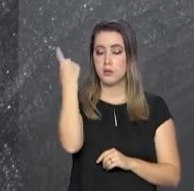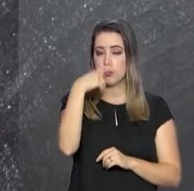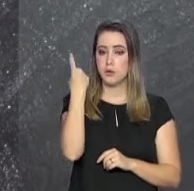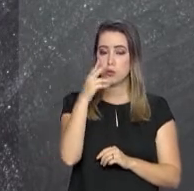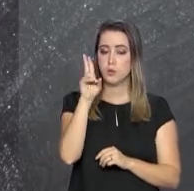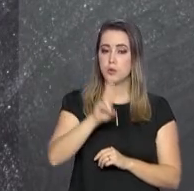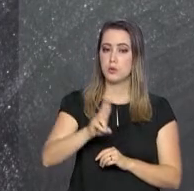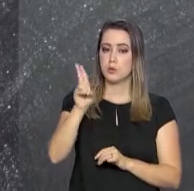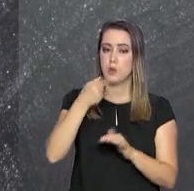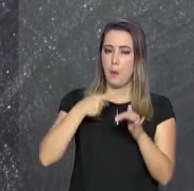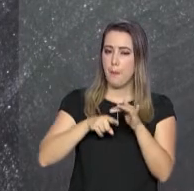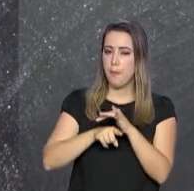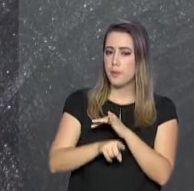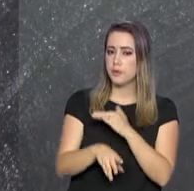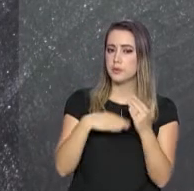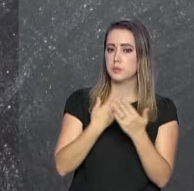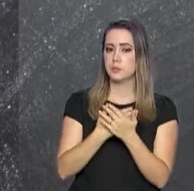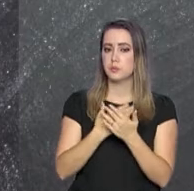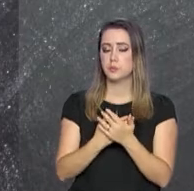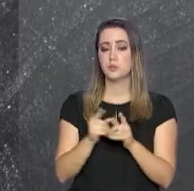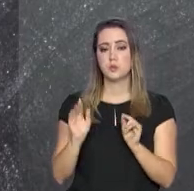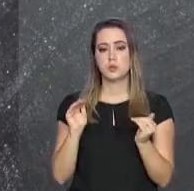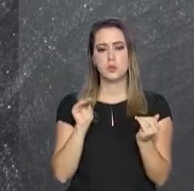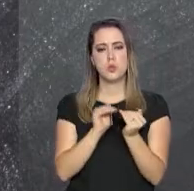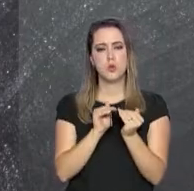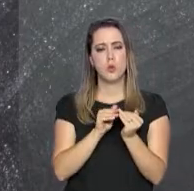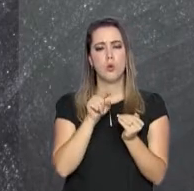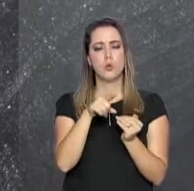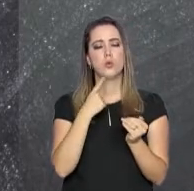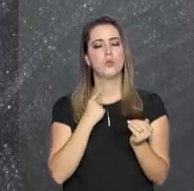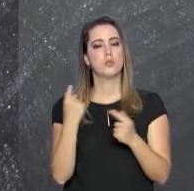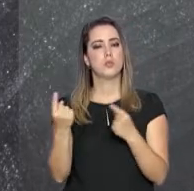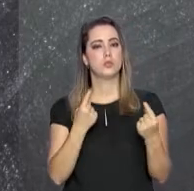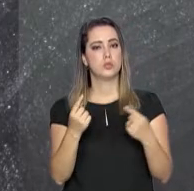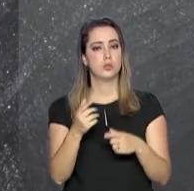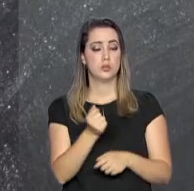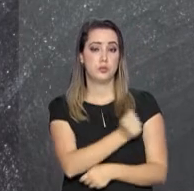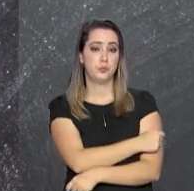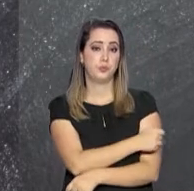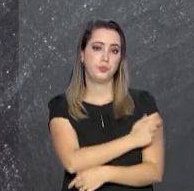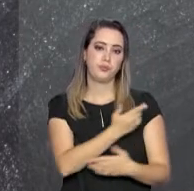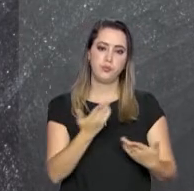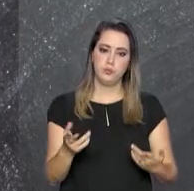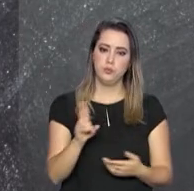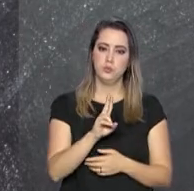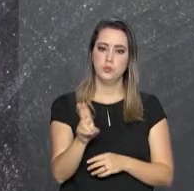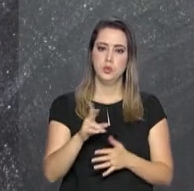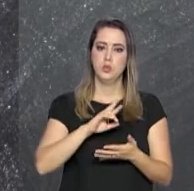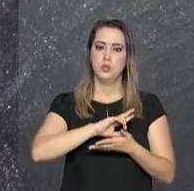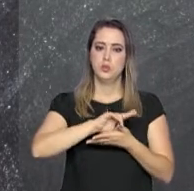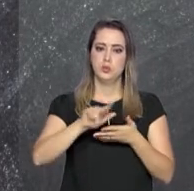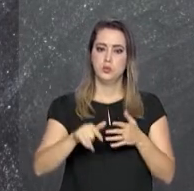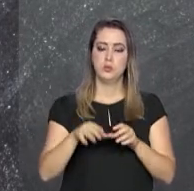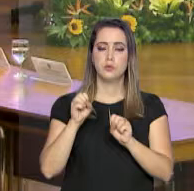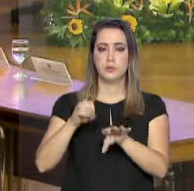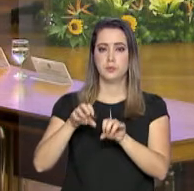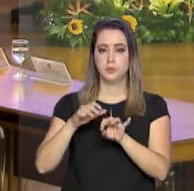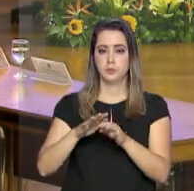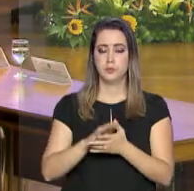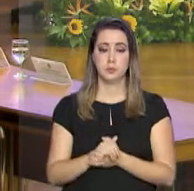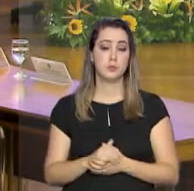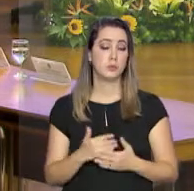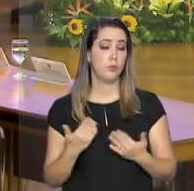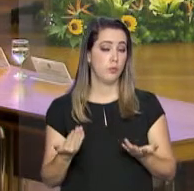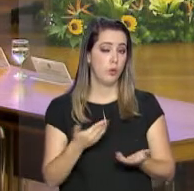utilizadas para o aprofundamento de acordo com a área de interesse do estudante os chamados itinerários formativos o